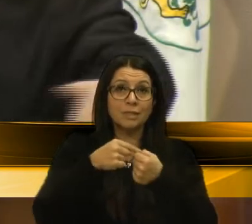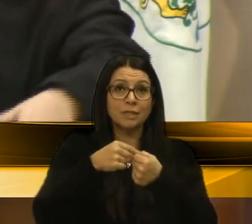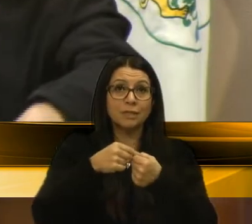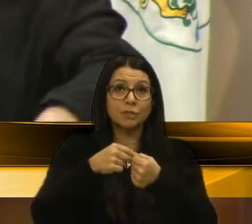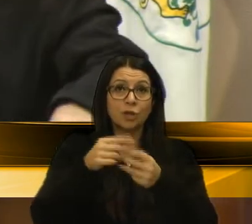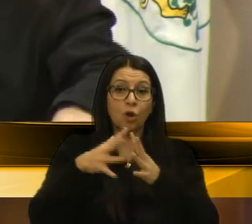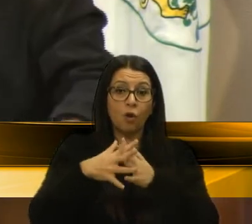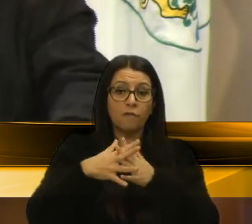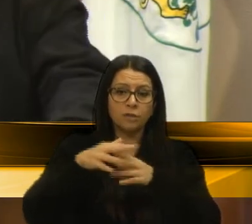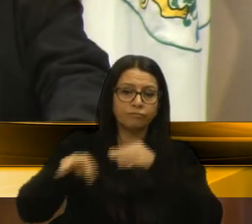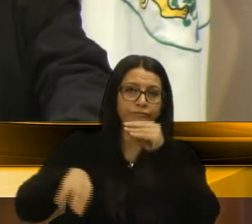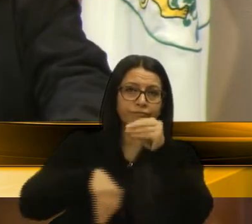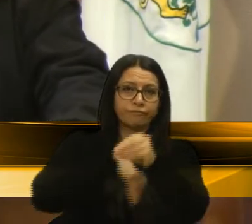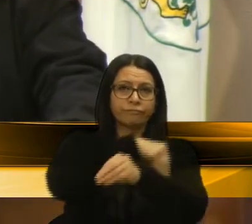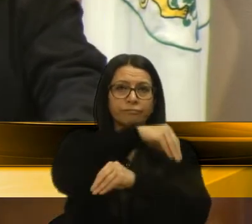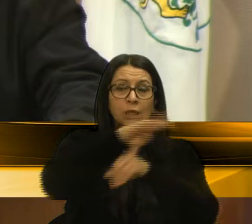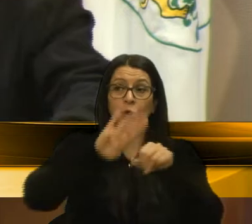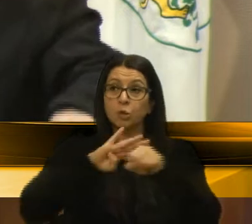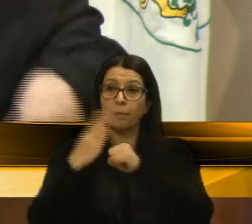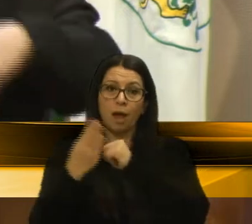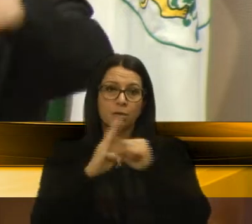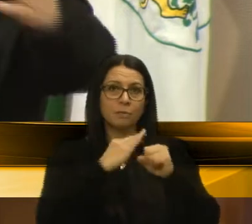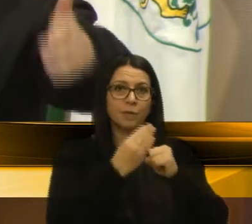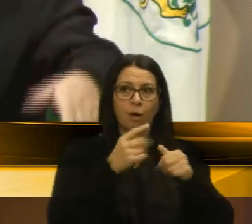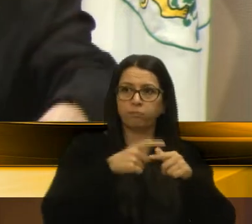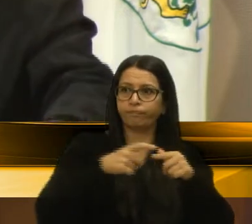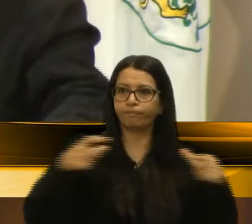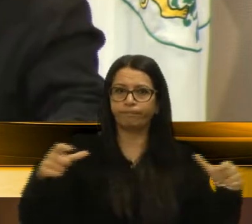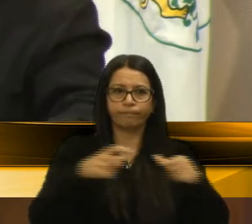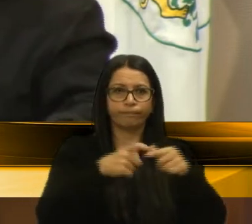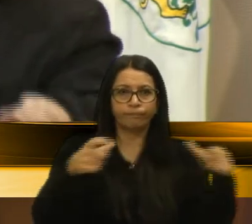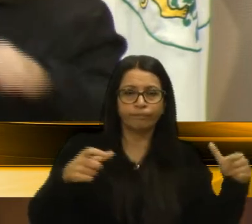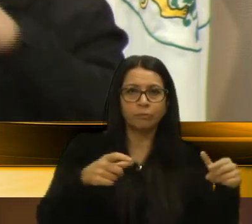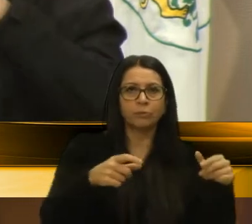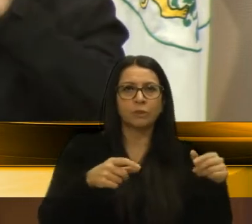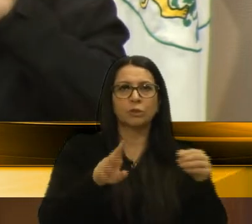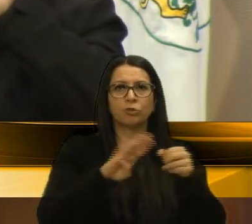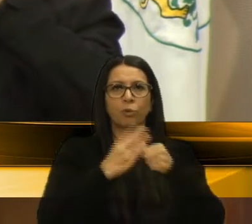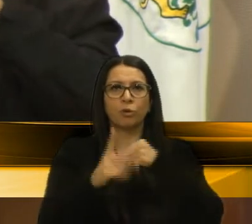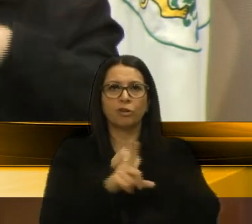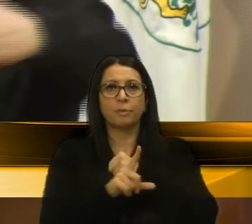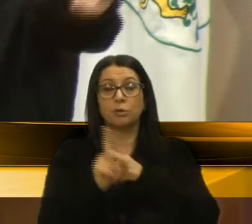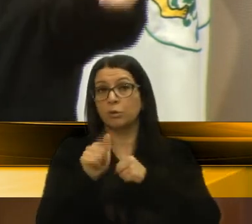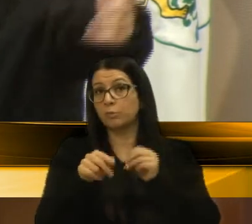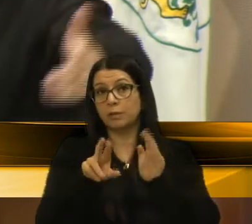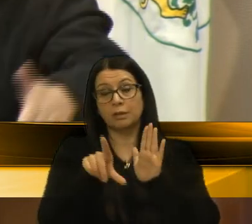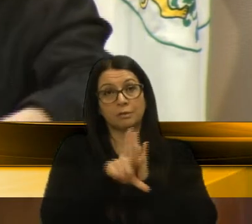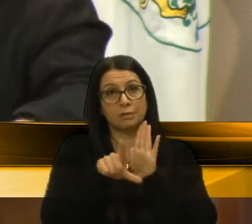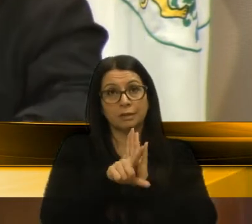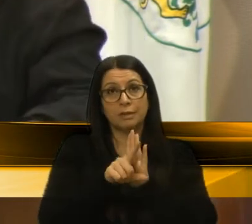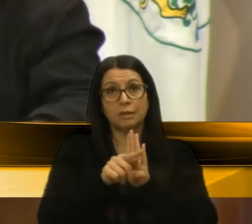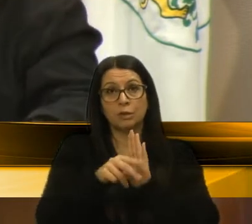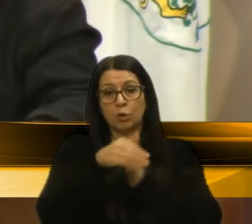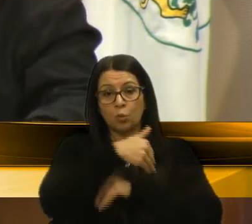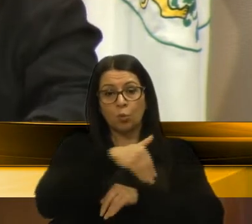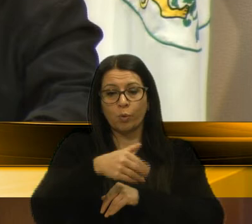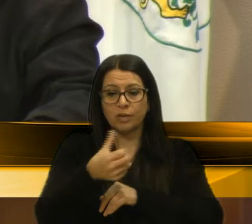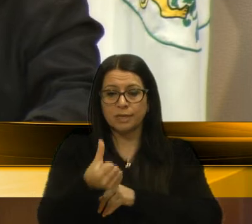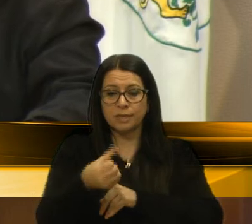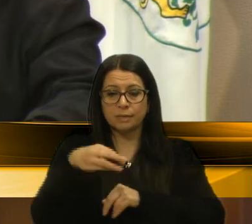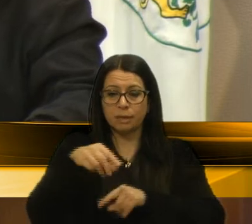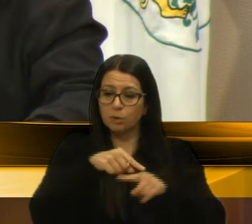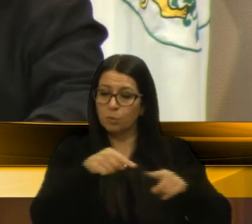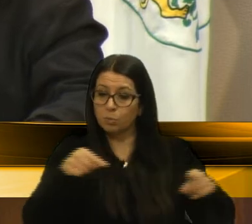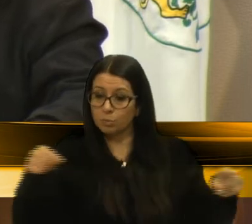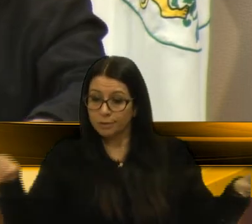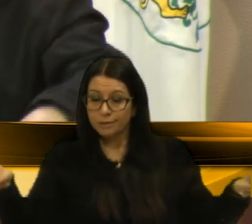se estabeleceu pelos bairros, né? Na ampliação, loteamentos irregulares, ruas de 6 metros, né?